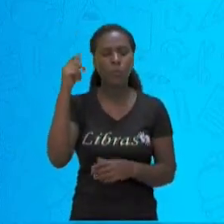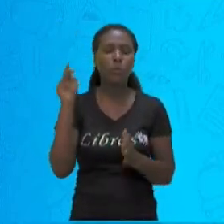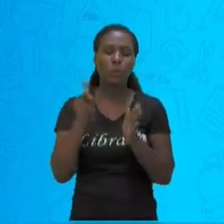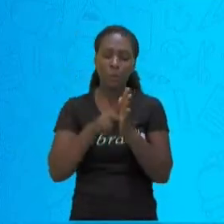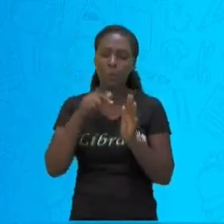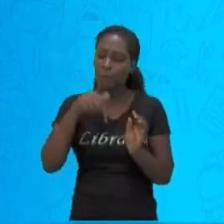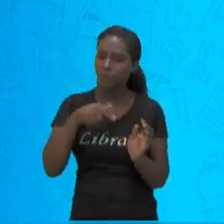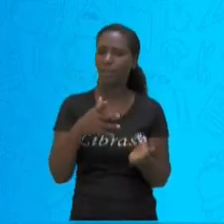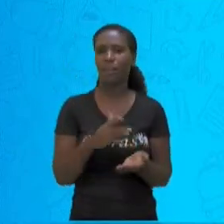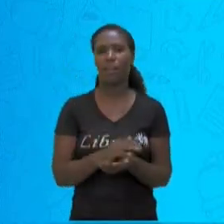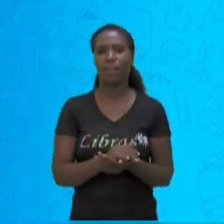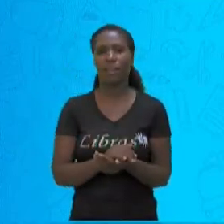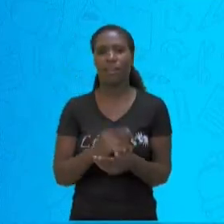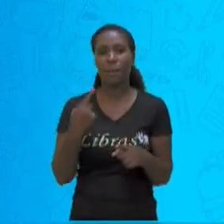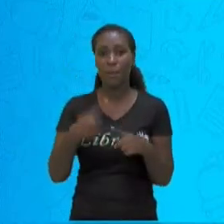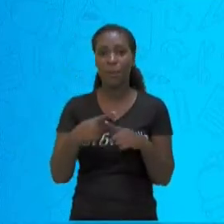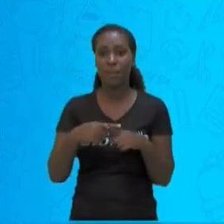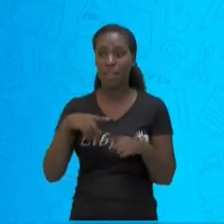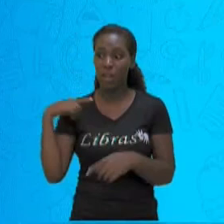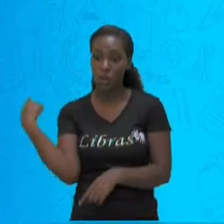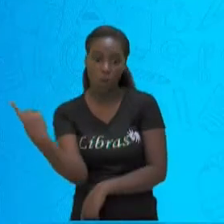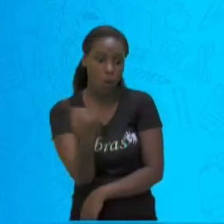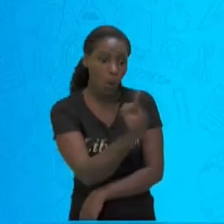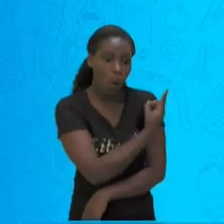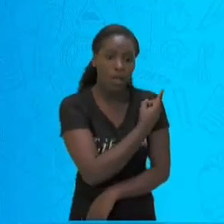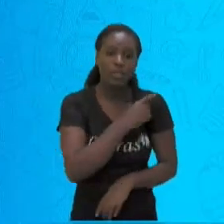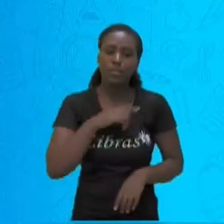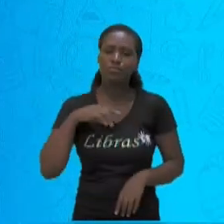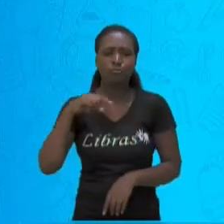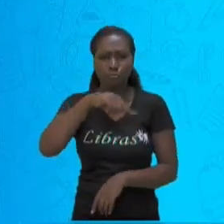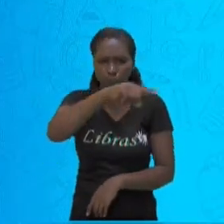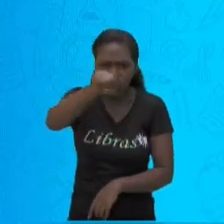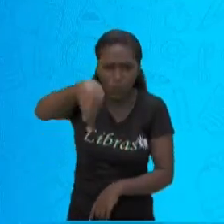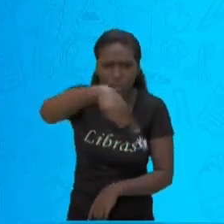fazemos parte da nação brasileira. Ok?